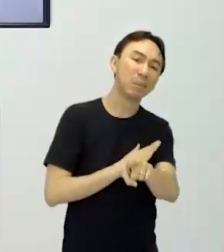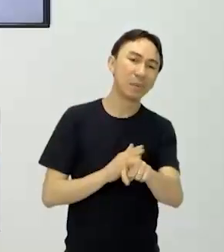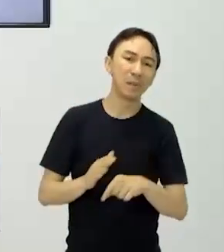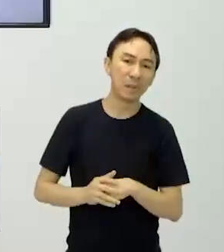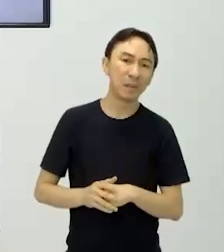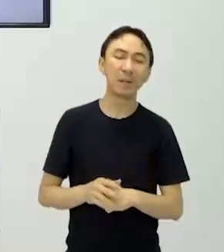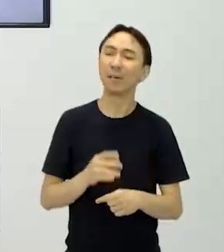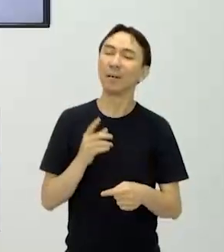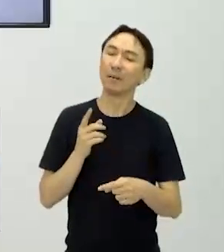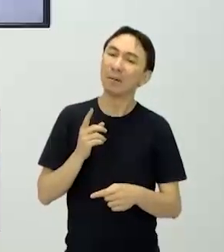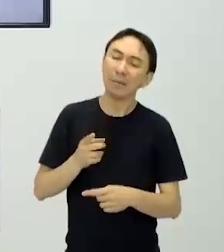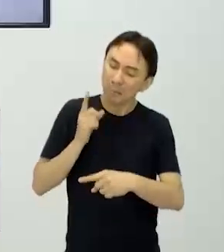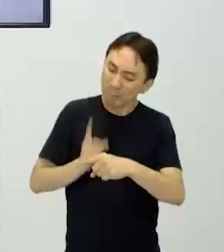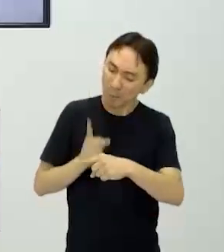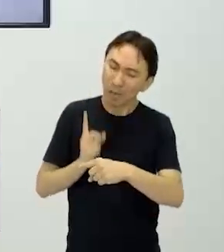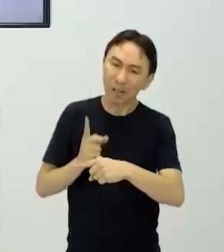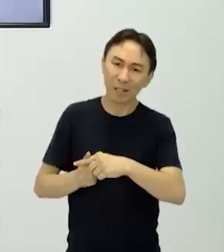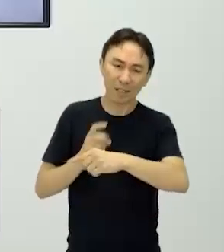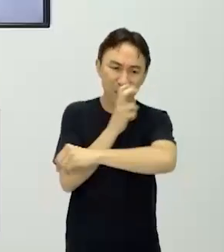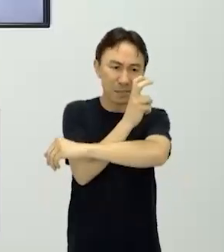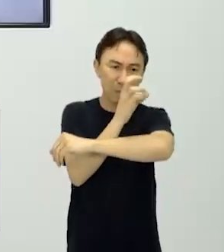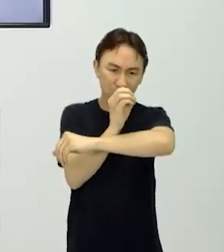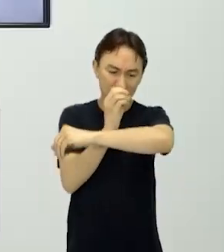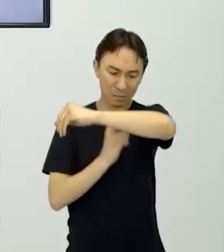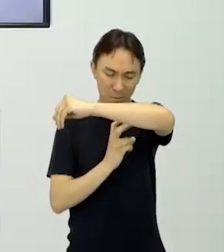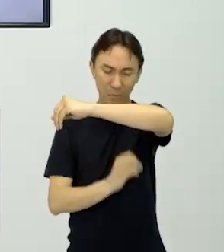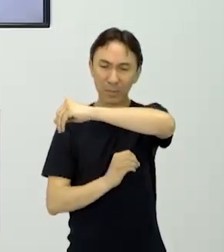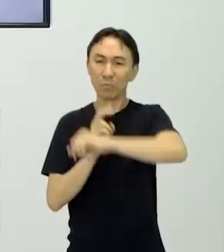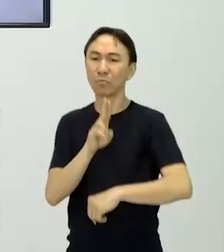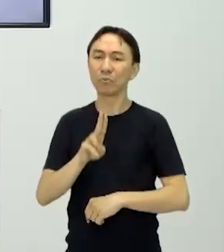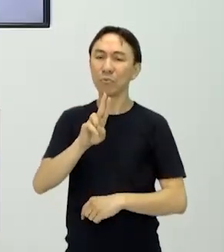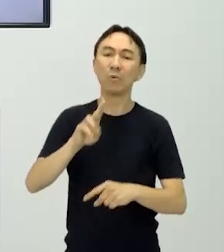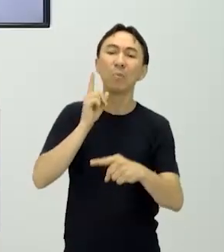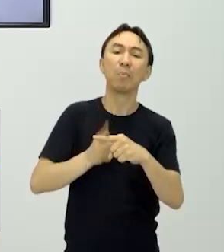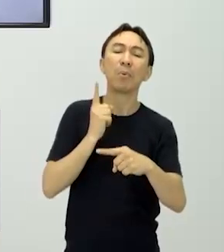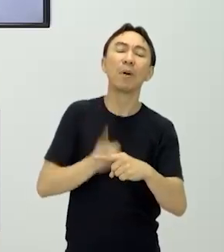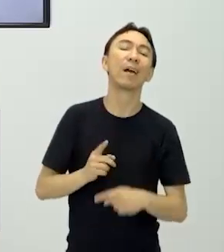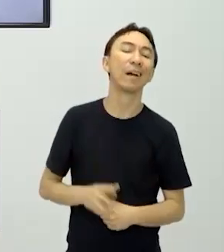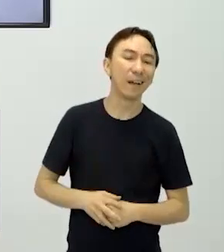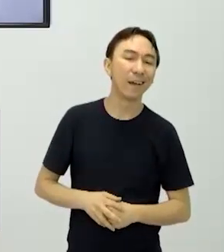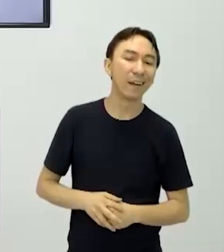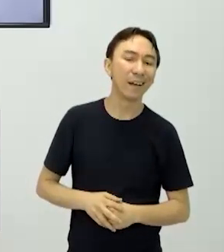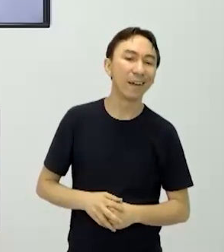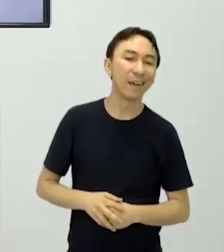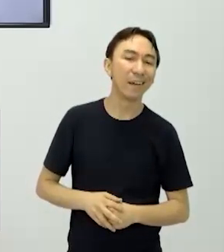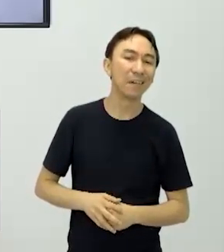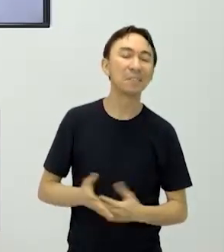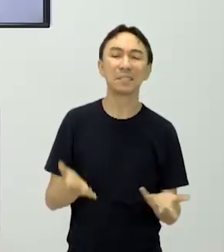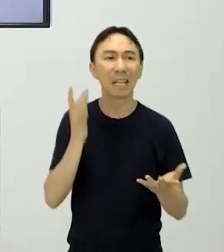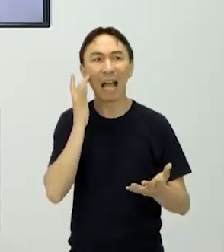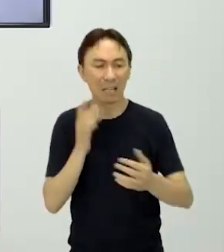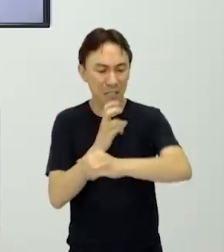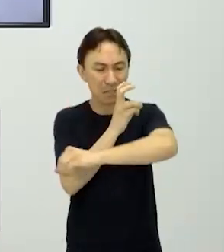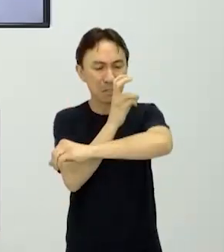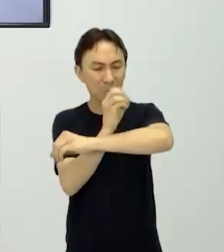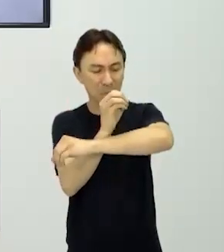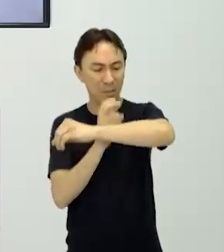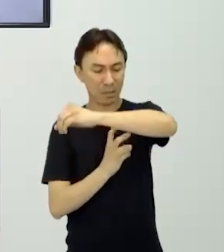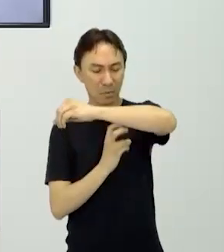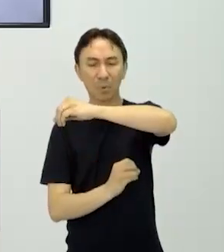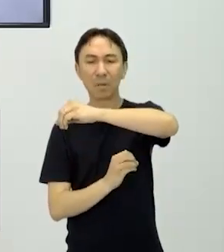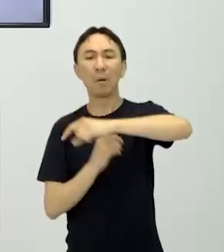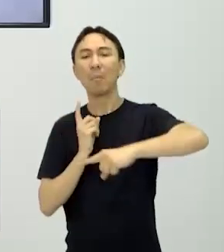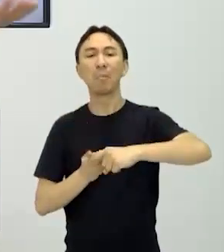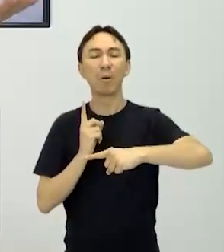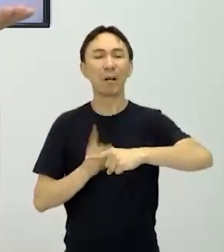estou utilizando 50,50? Você sabe por quê? Vou dar um minutinho para você escrever aí. Por que você acha que eu estou usando 50,50? Por